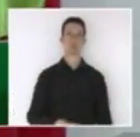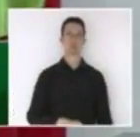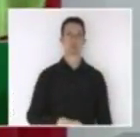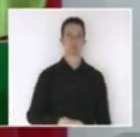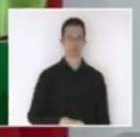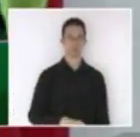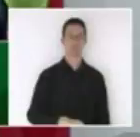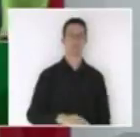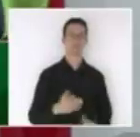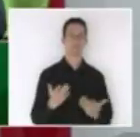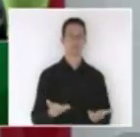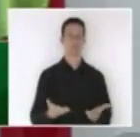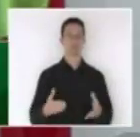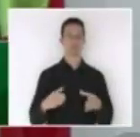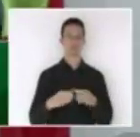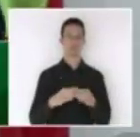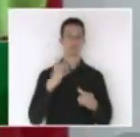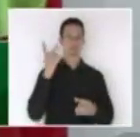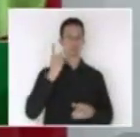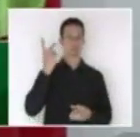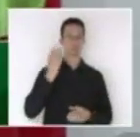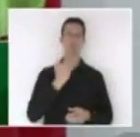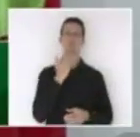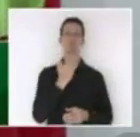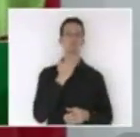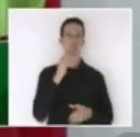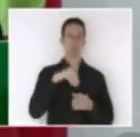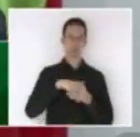não obterem o coeficiente eleitoral,